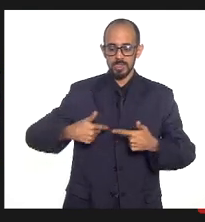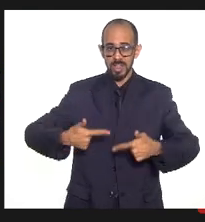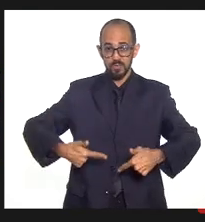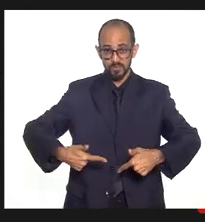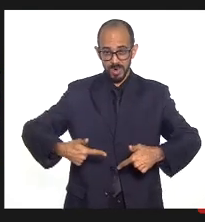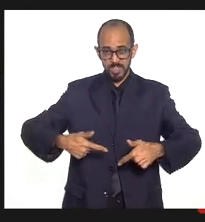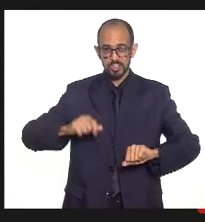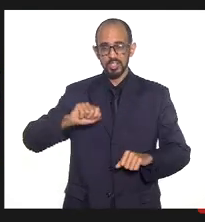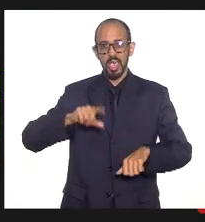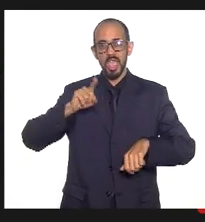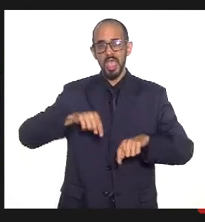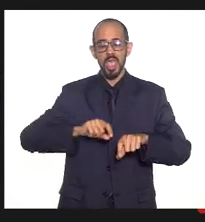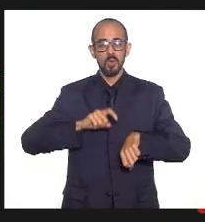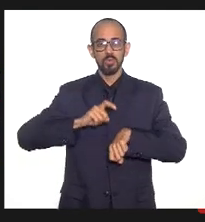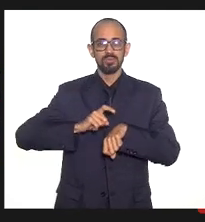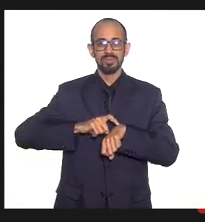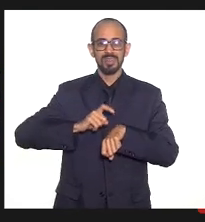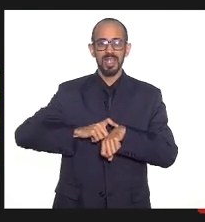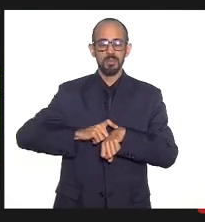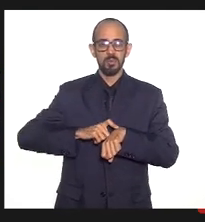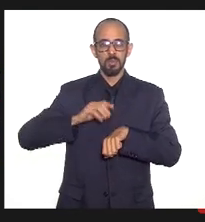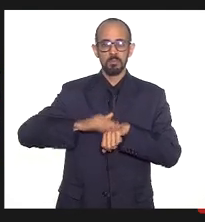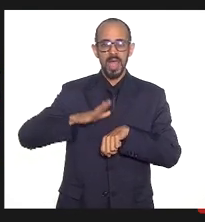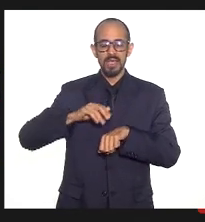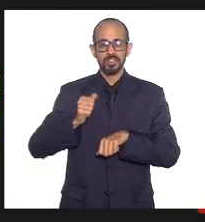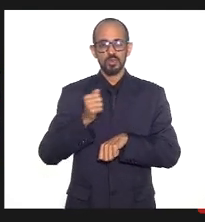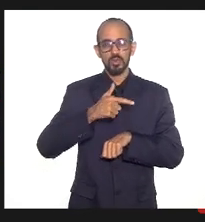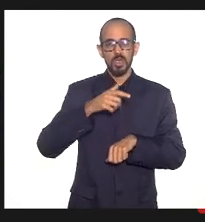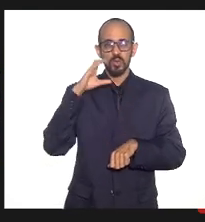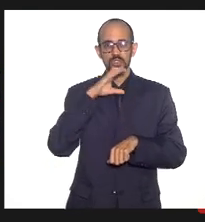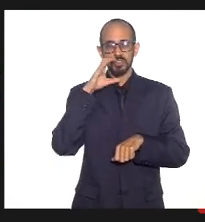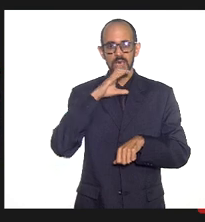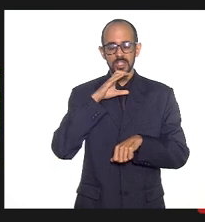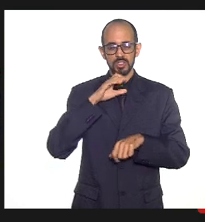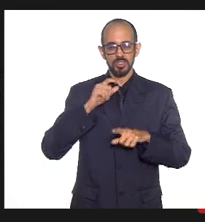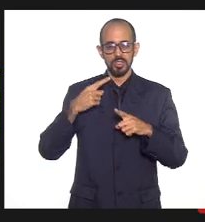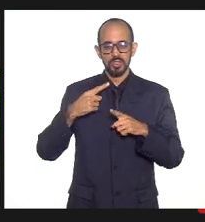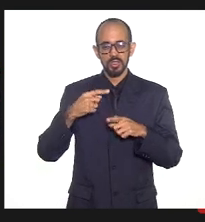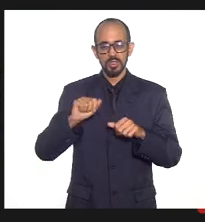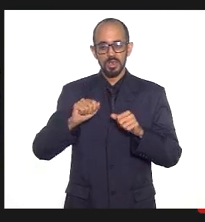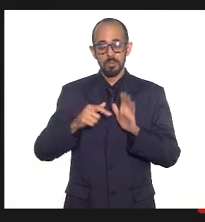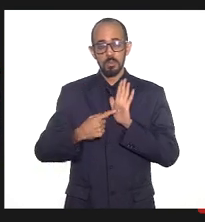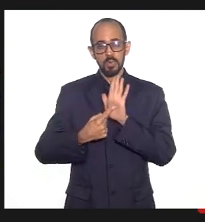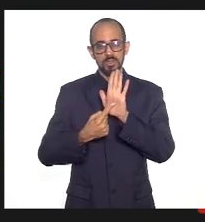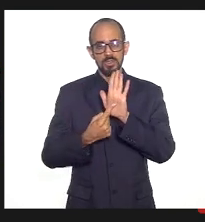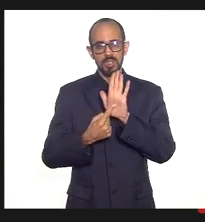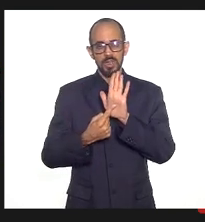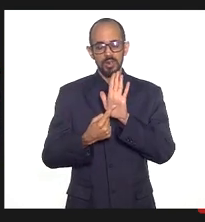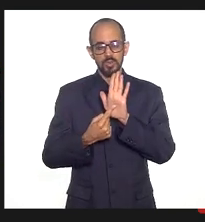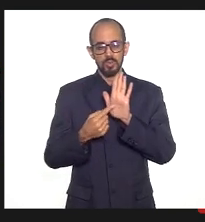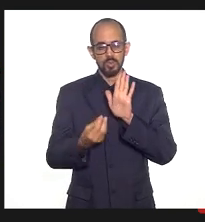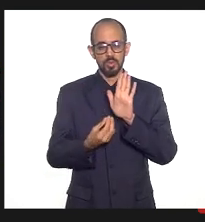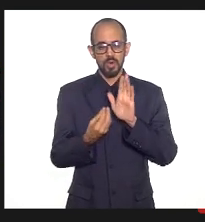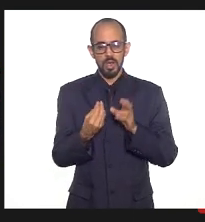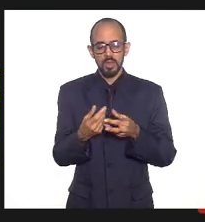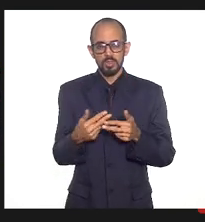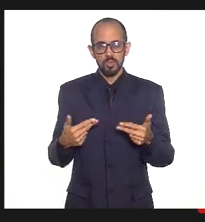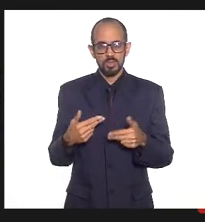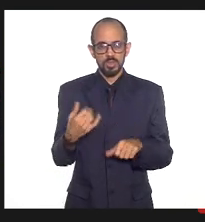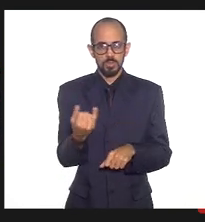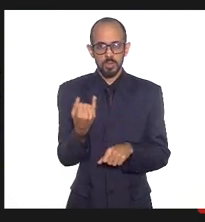em tempo, e num tempo mais que urgente e necessário, trazendo a legitimação de muitas questões